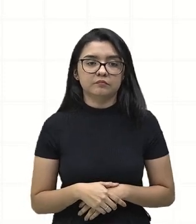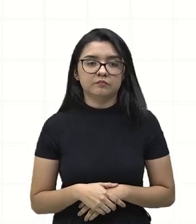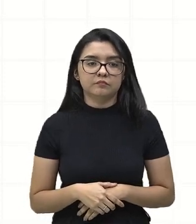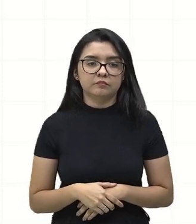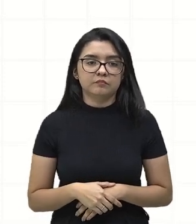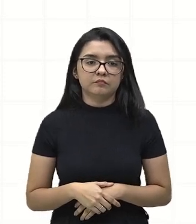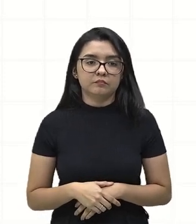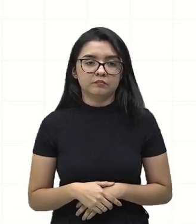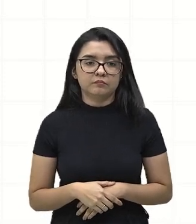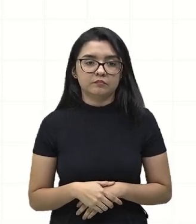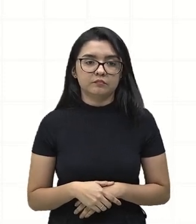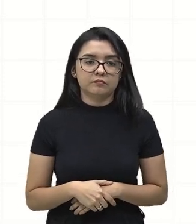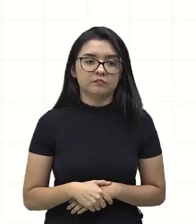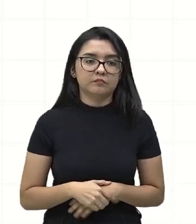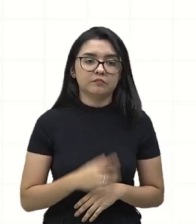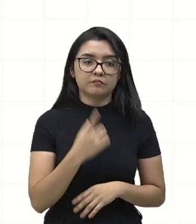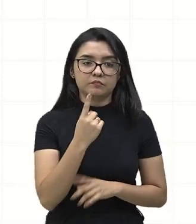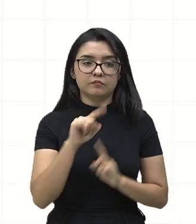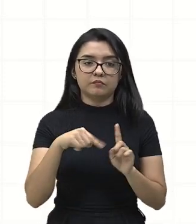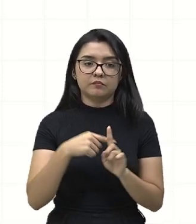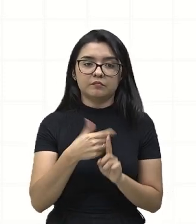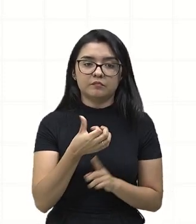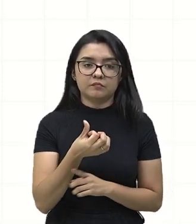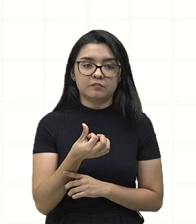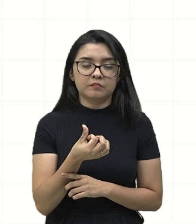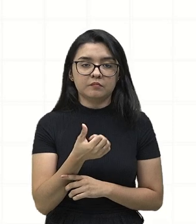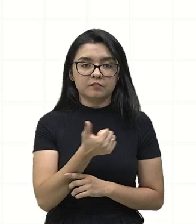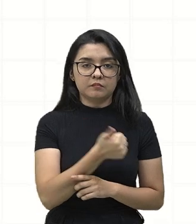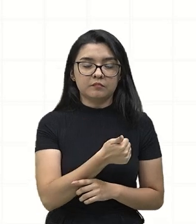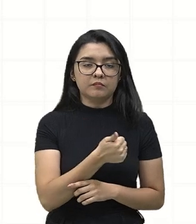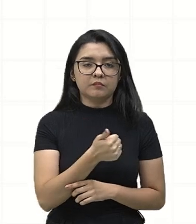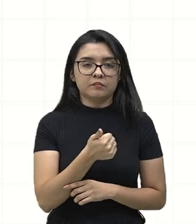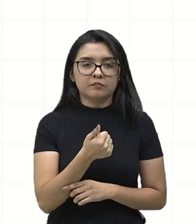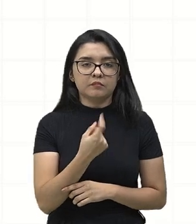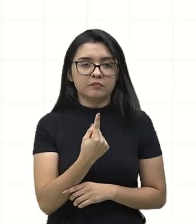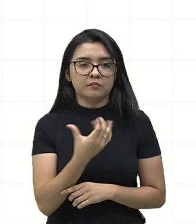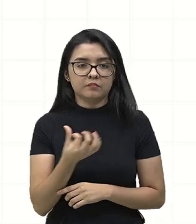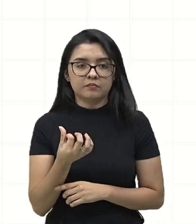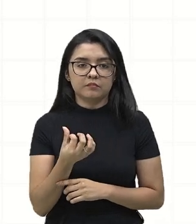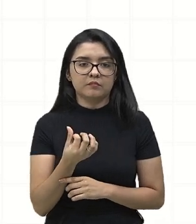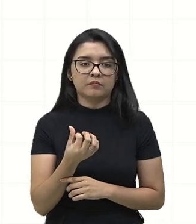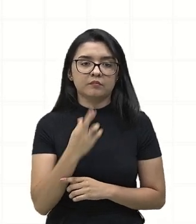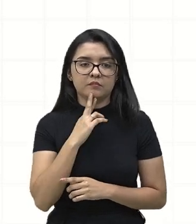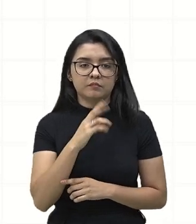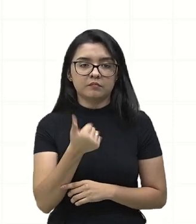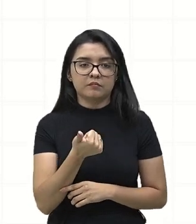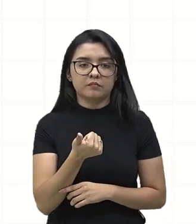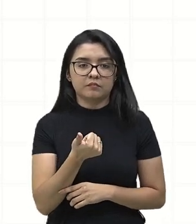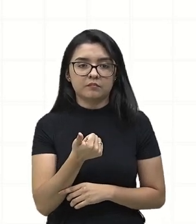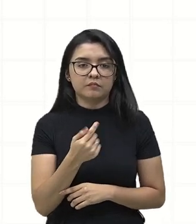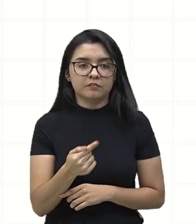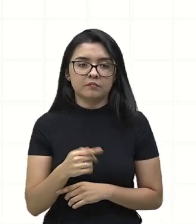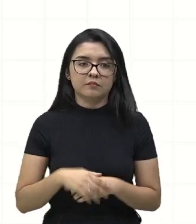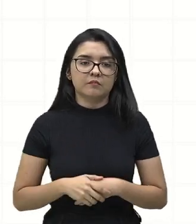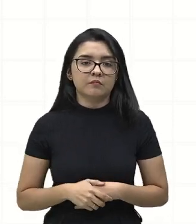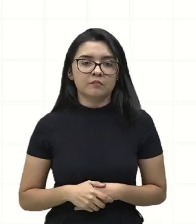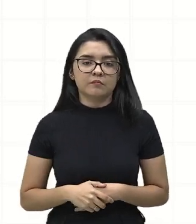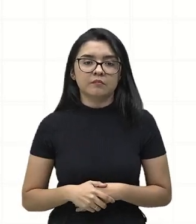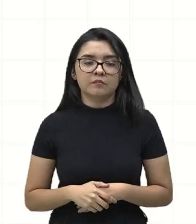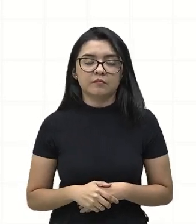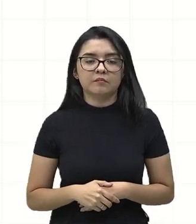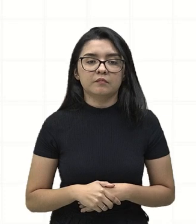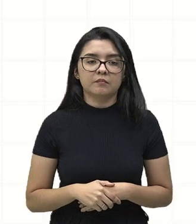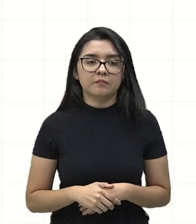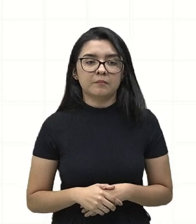Se a gente somar 1 com 16, vai dar 17. 1 mais 7 é 8. E 8 não é divisível